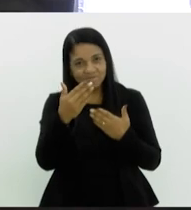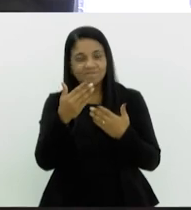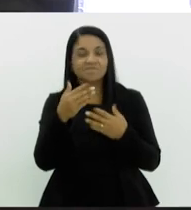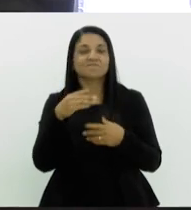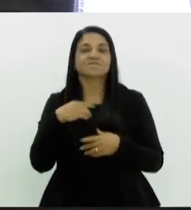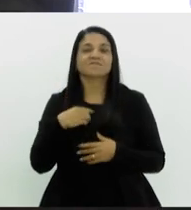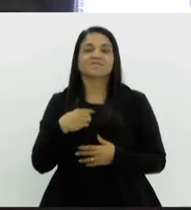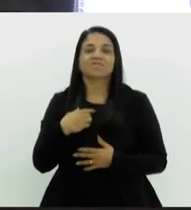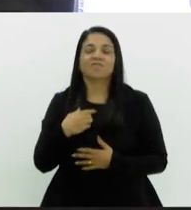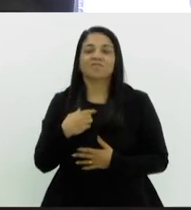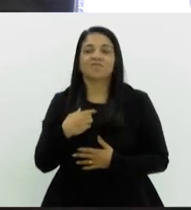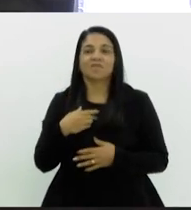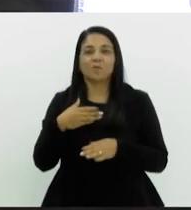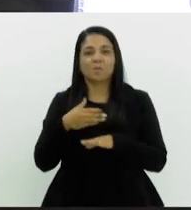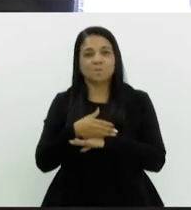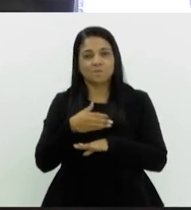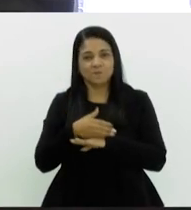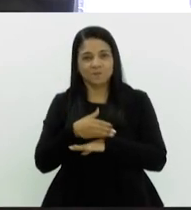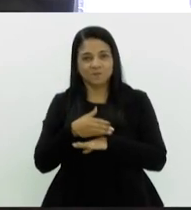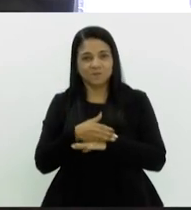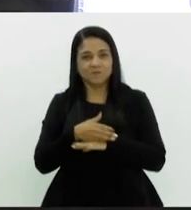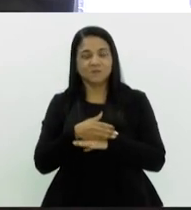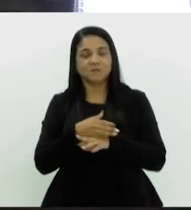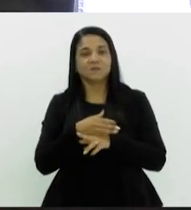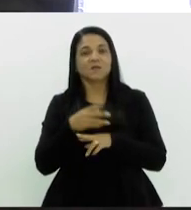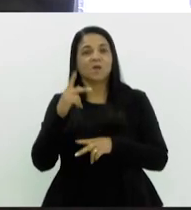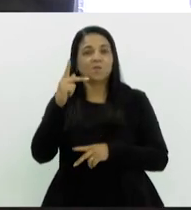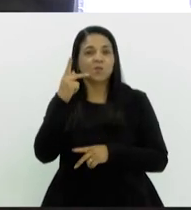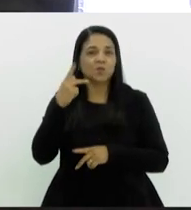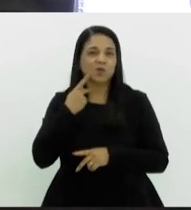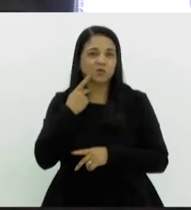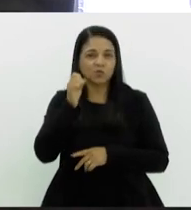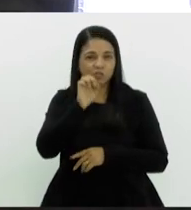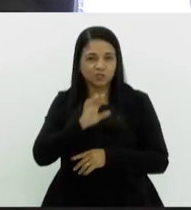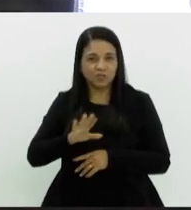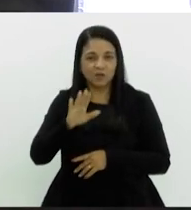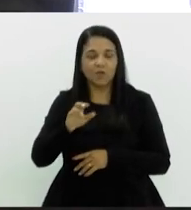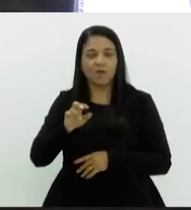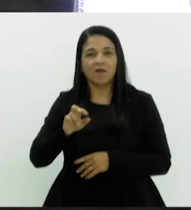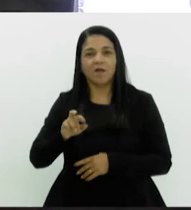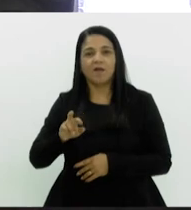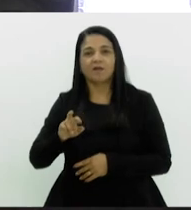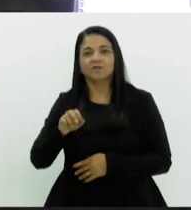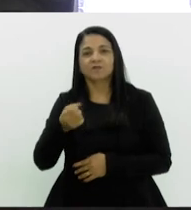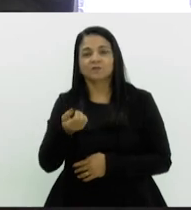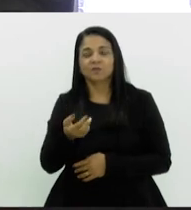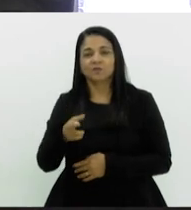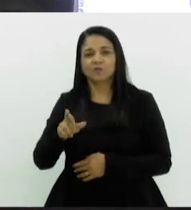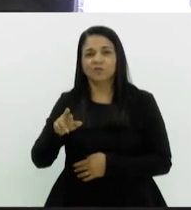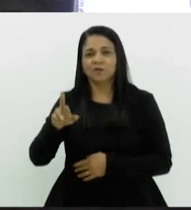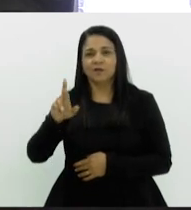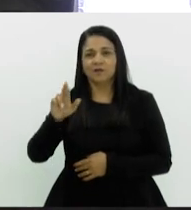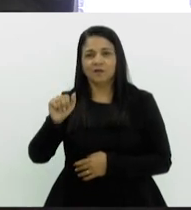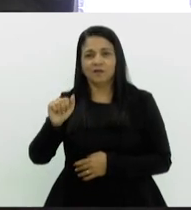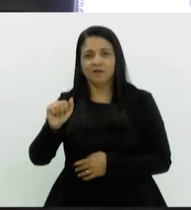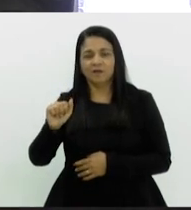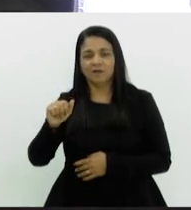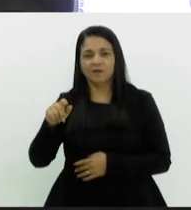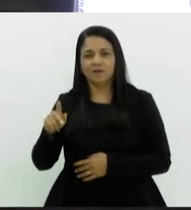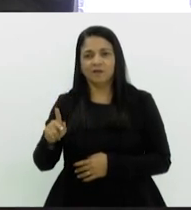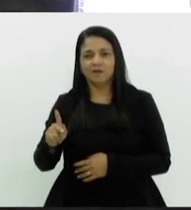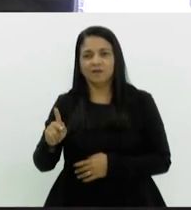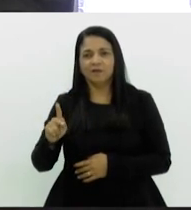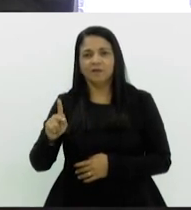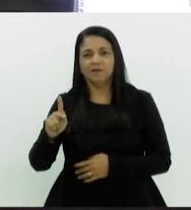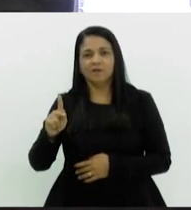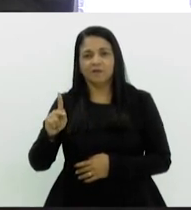nosso querido e eterno procurador-geral dessa casa, doutor Harriman, que se faz aqui presente, um grande amigo, querido